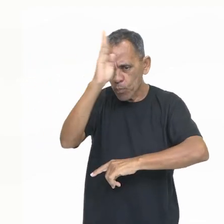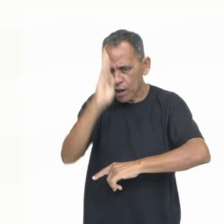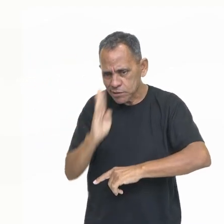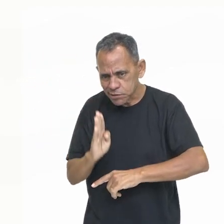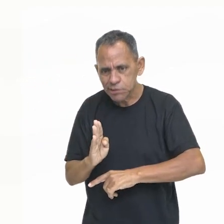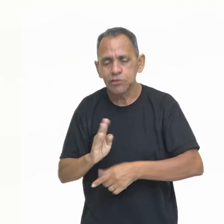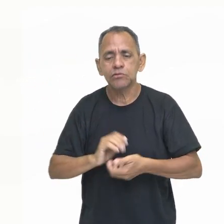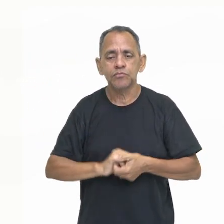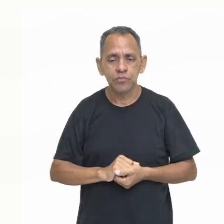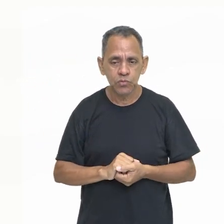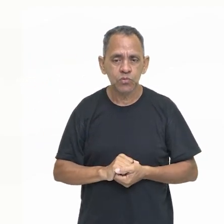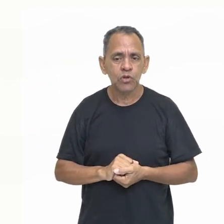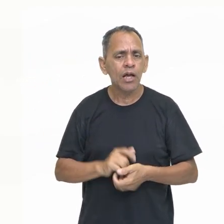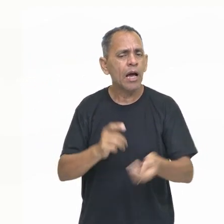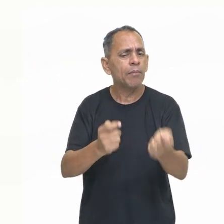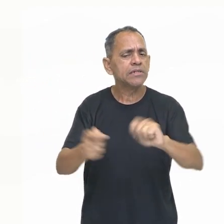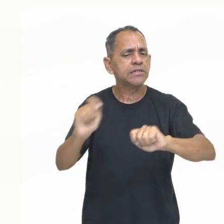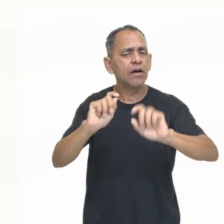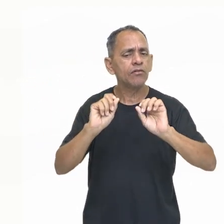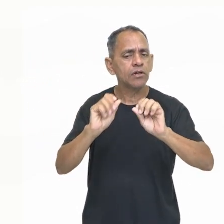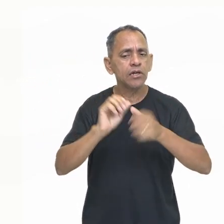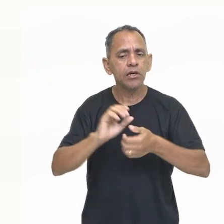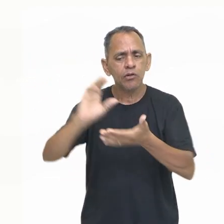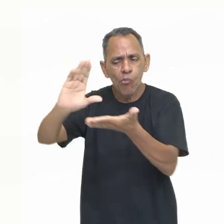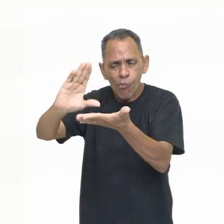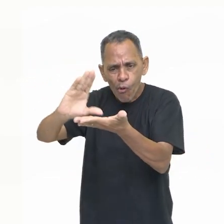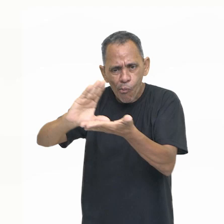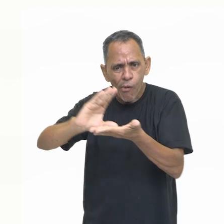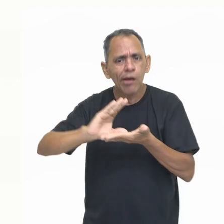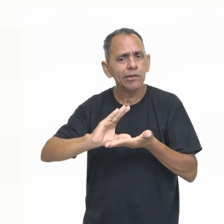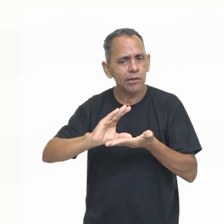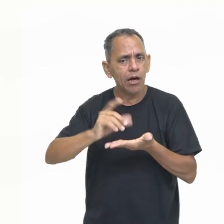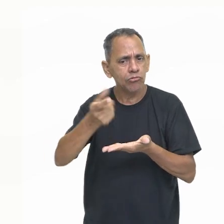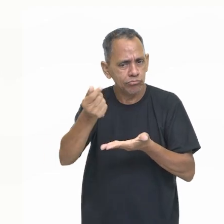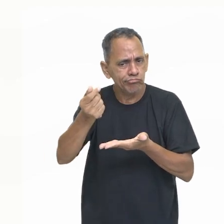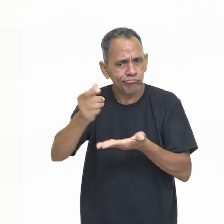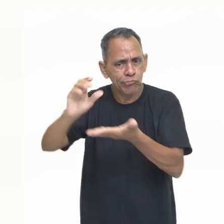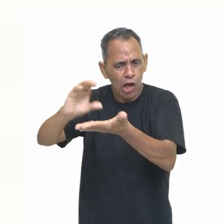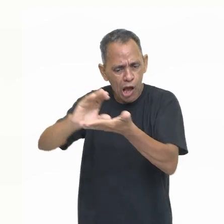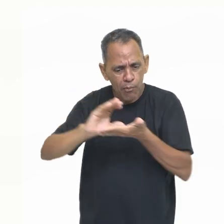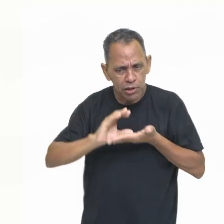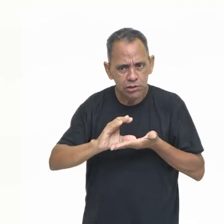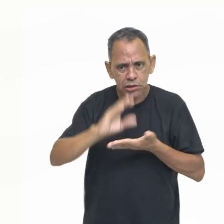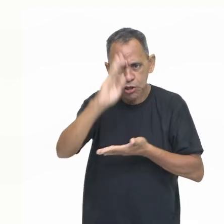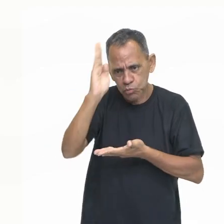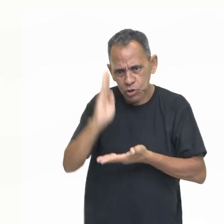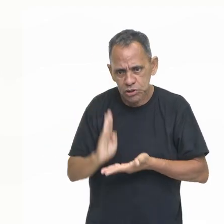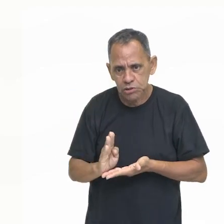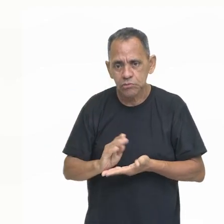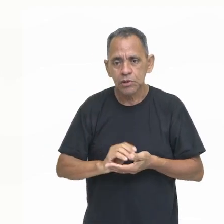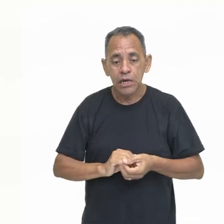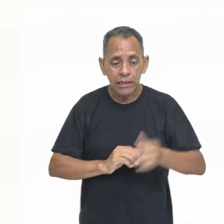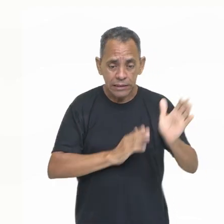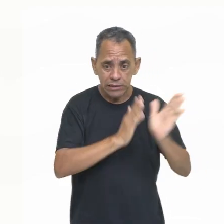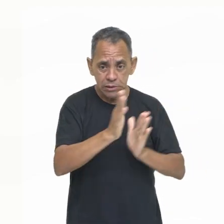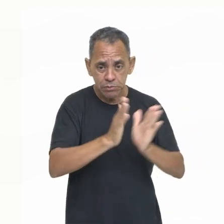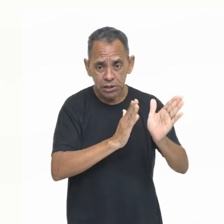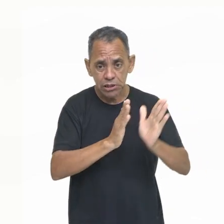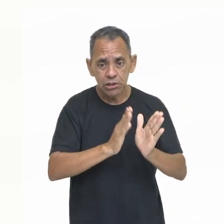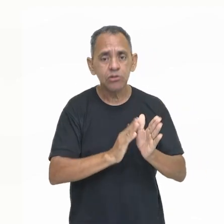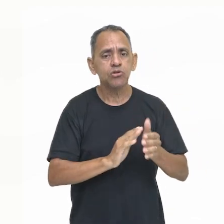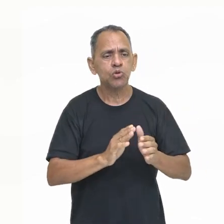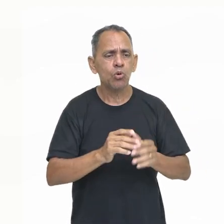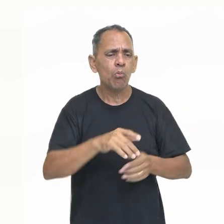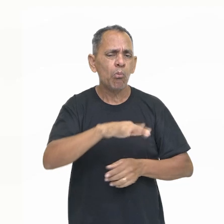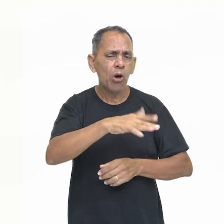desse capital ao país. Então você percebe o quê? Que dentro desse período, né, por meados do